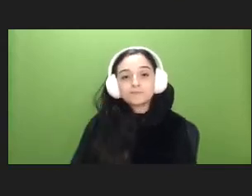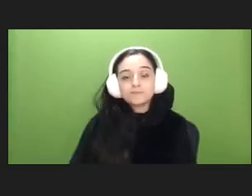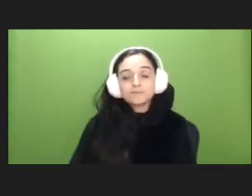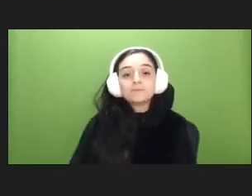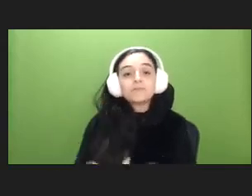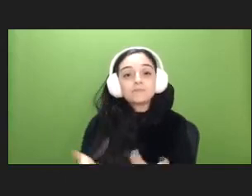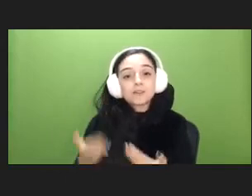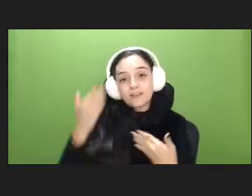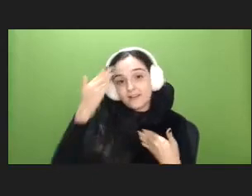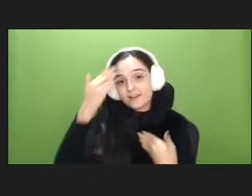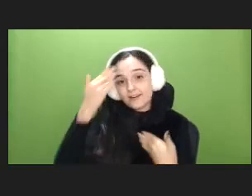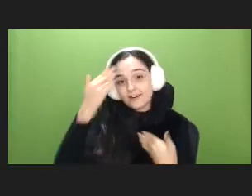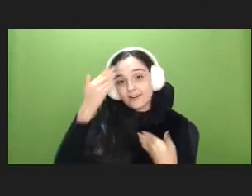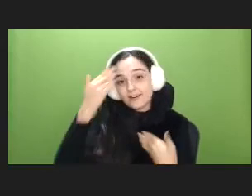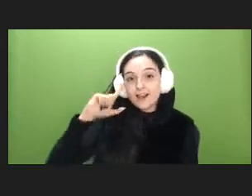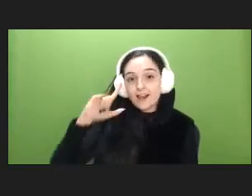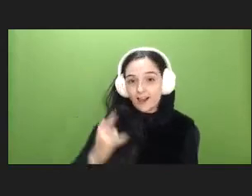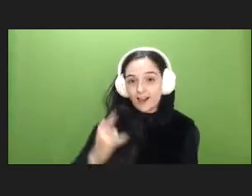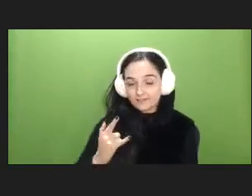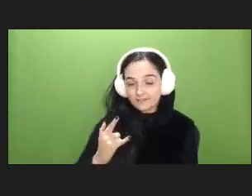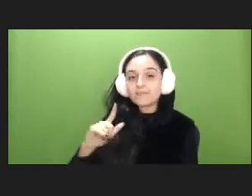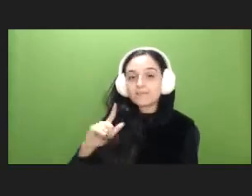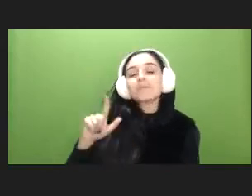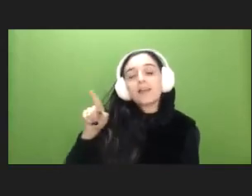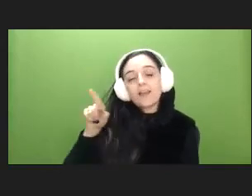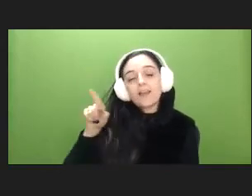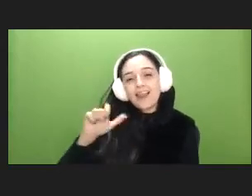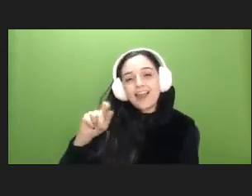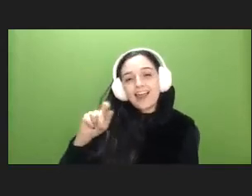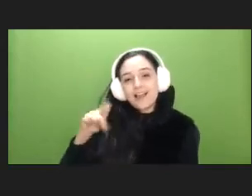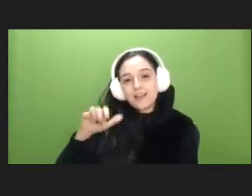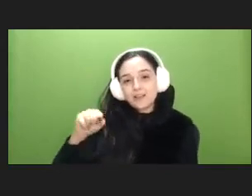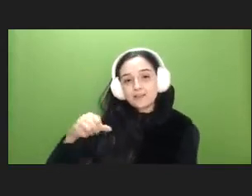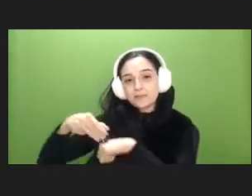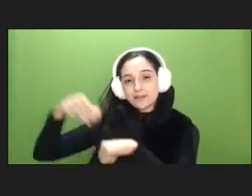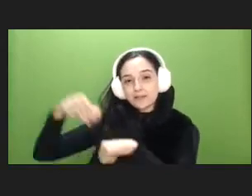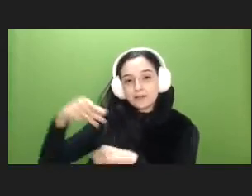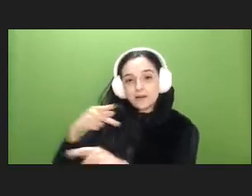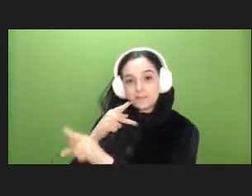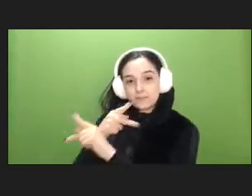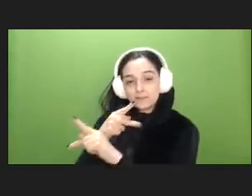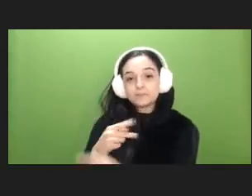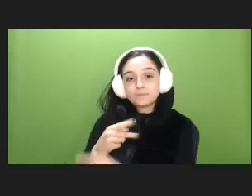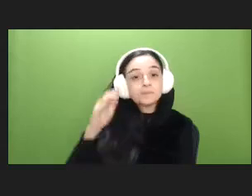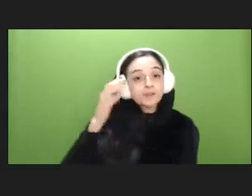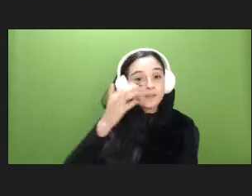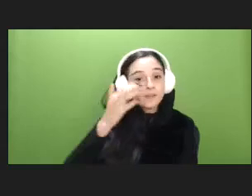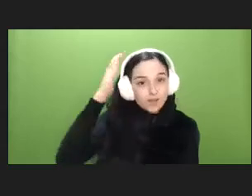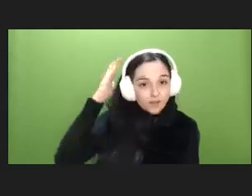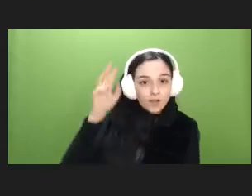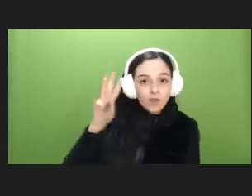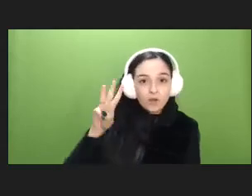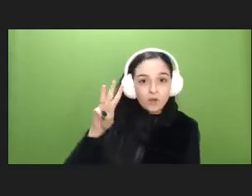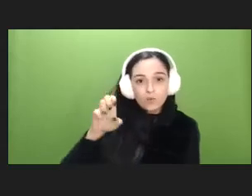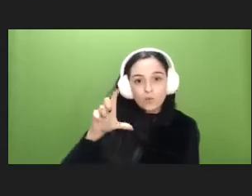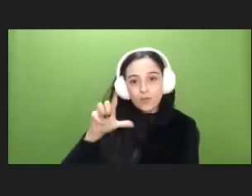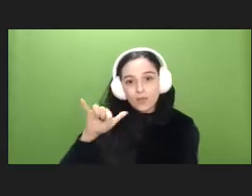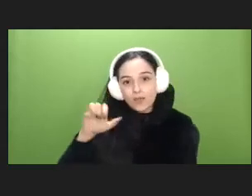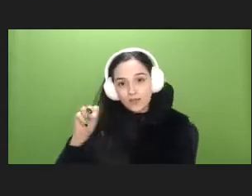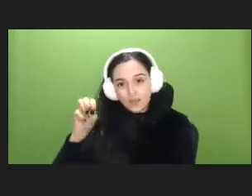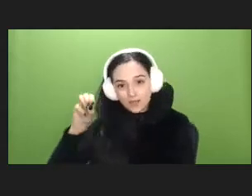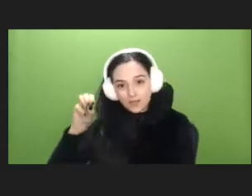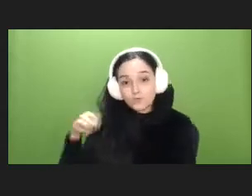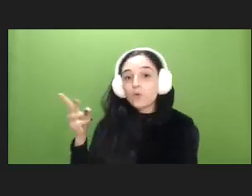Laís Brandão, mestranda na PEGET, Wellison de França, intérprete da UFSC, ambos integrantes de